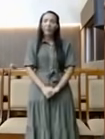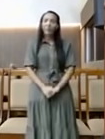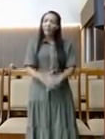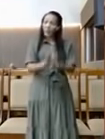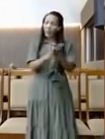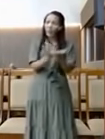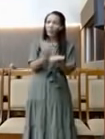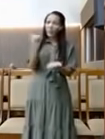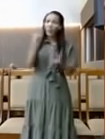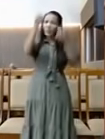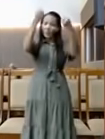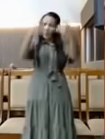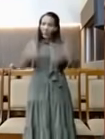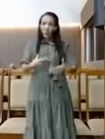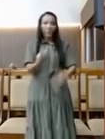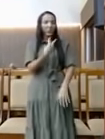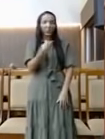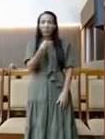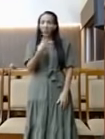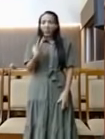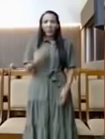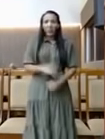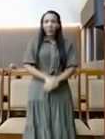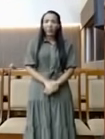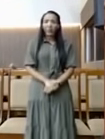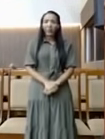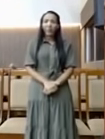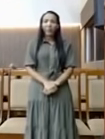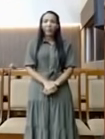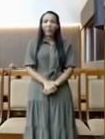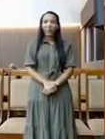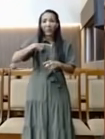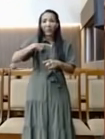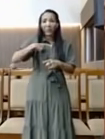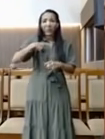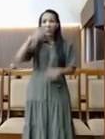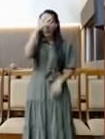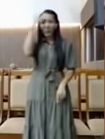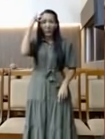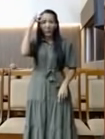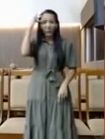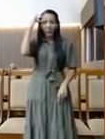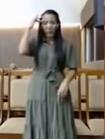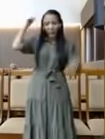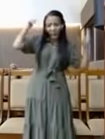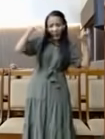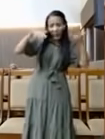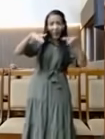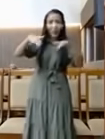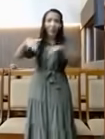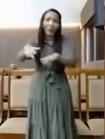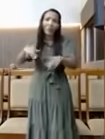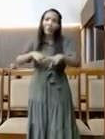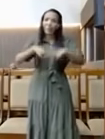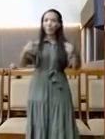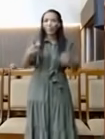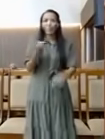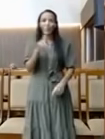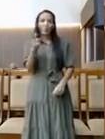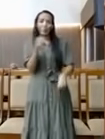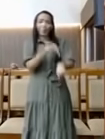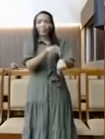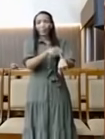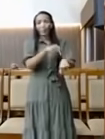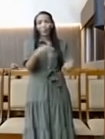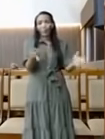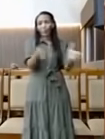assim que a Bíblia está dizendo eu não posso deixar de dizer a verdade da palavra de Deus até que na igreja a igreja tem a multidão ali irmão